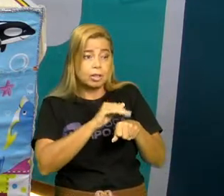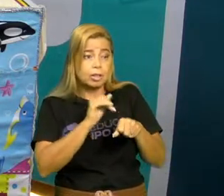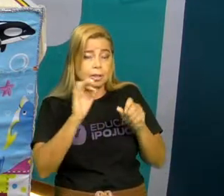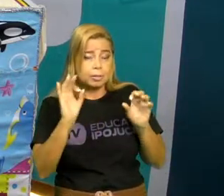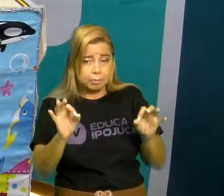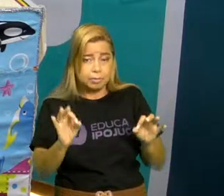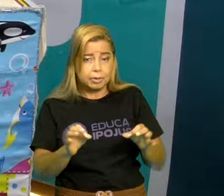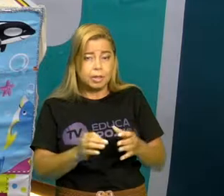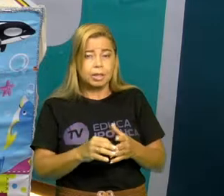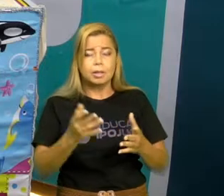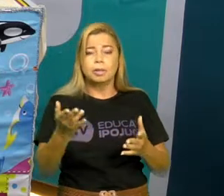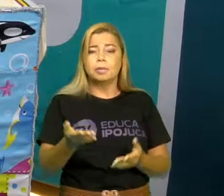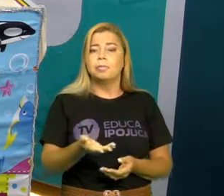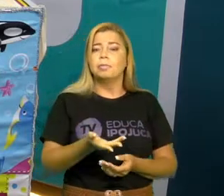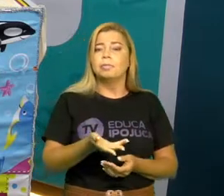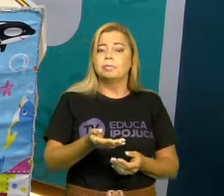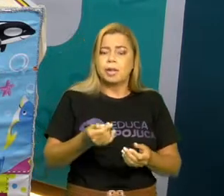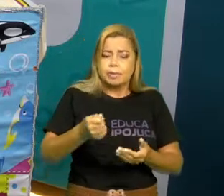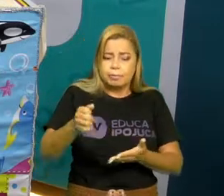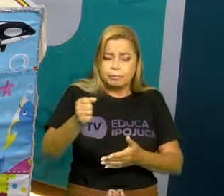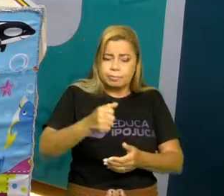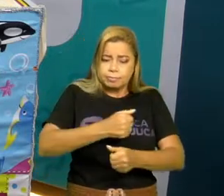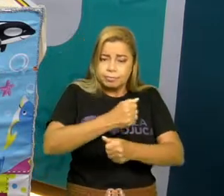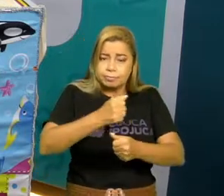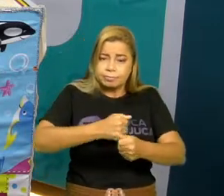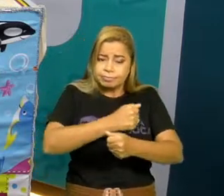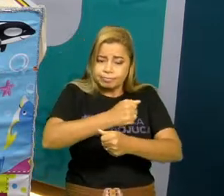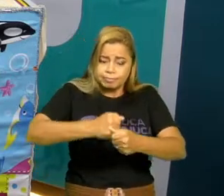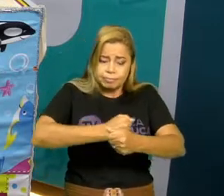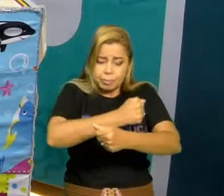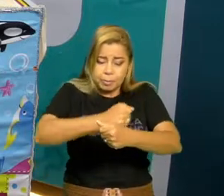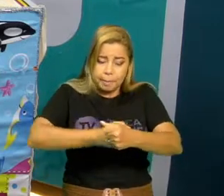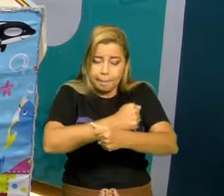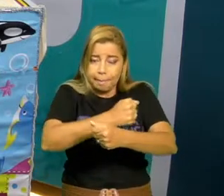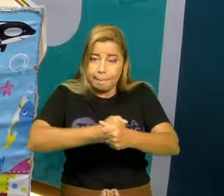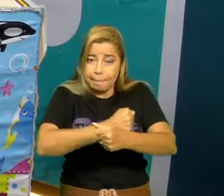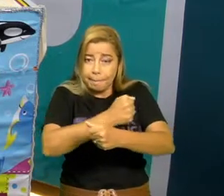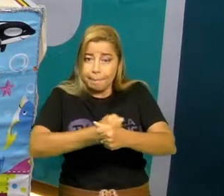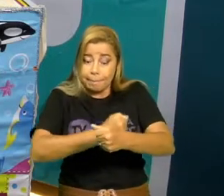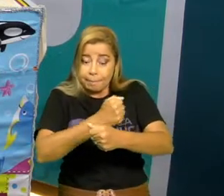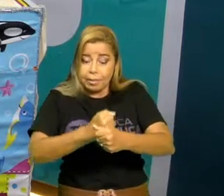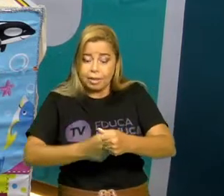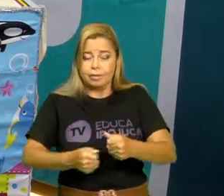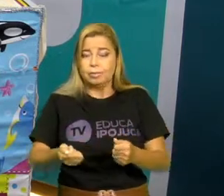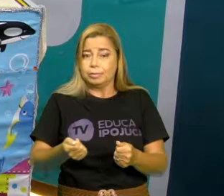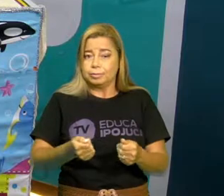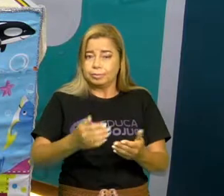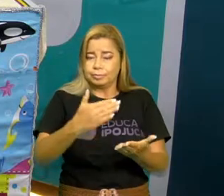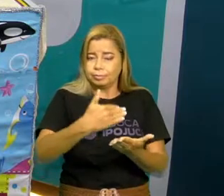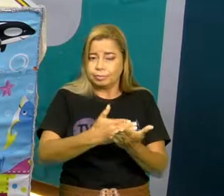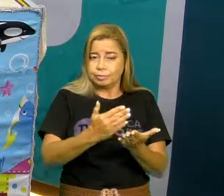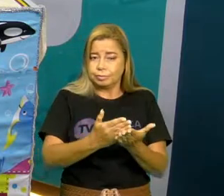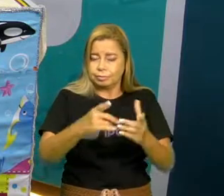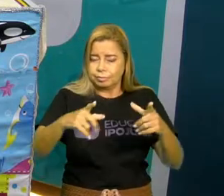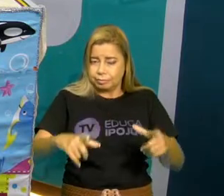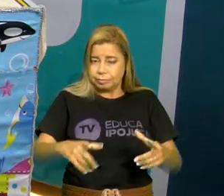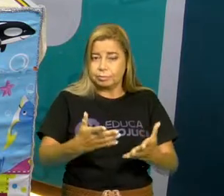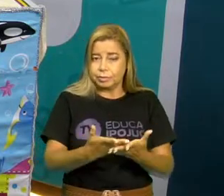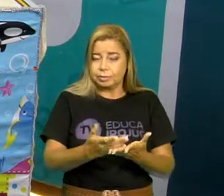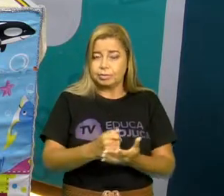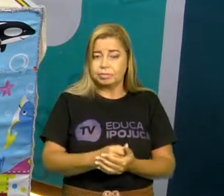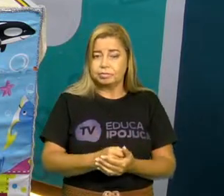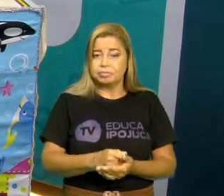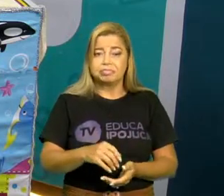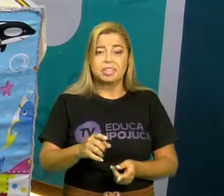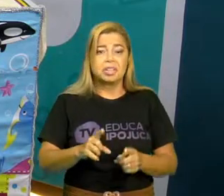aquele delicioso bolo de milho. Agora vai todo mundo querer. Será? Mas